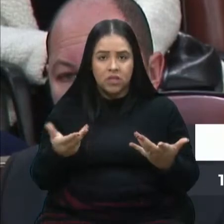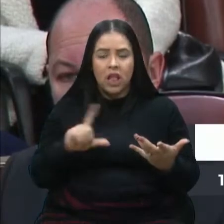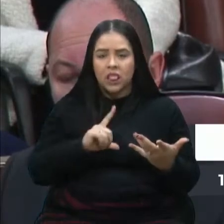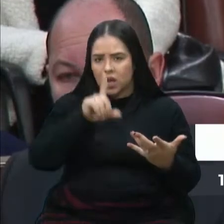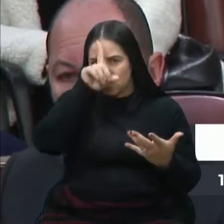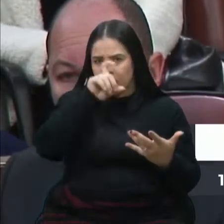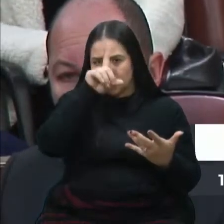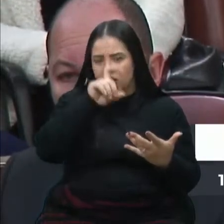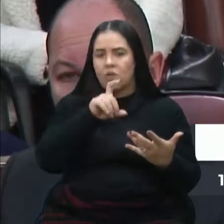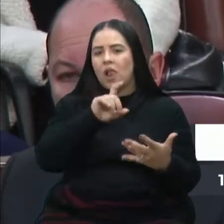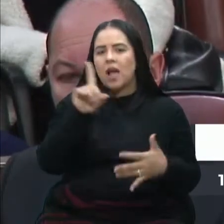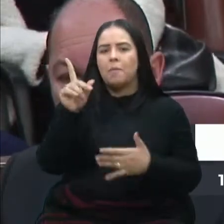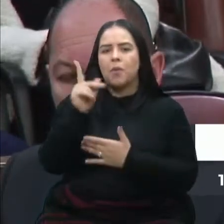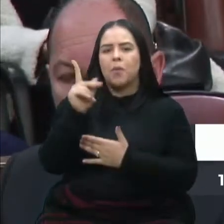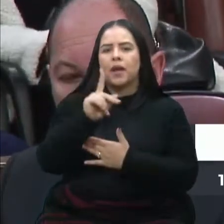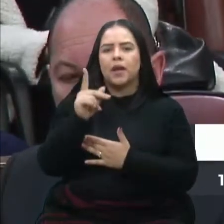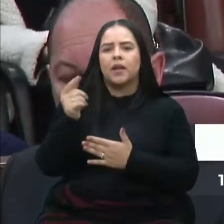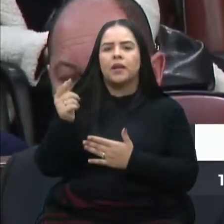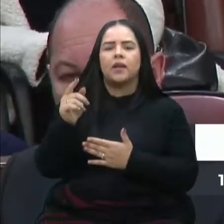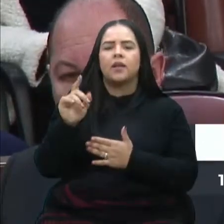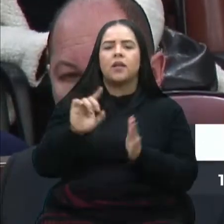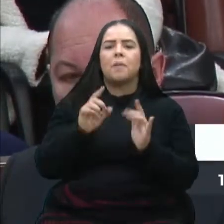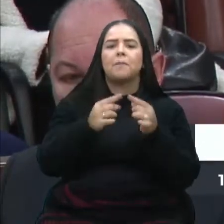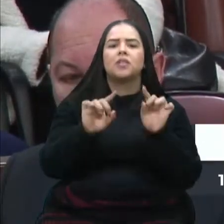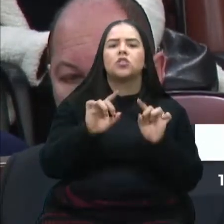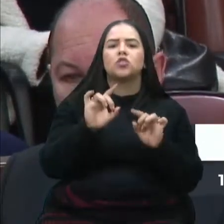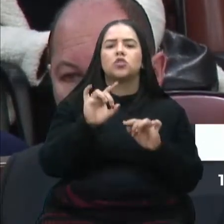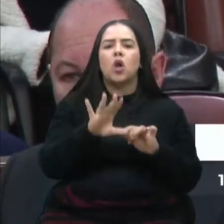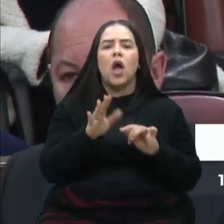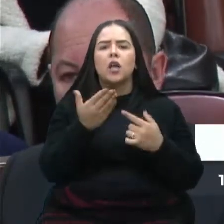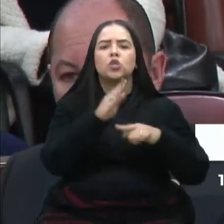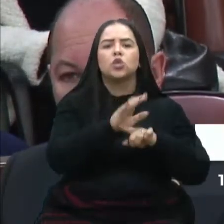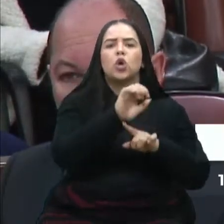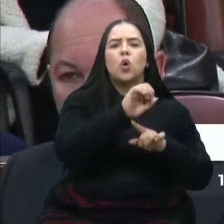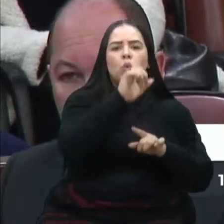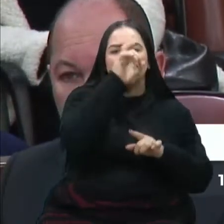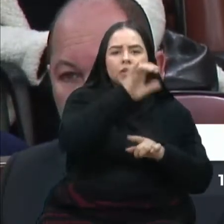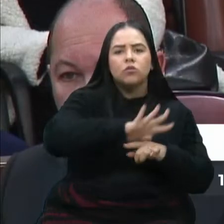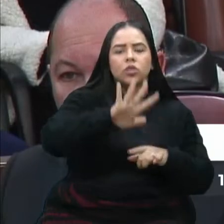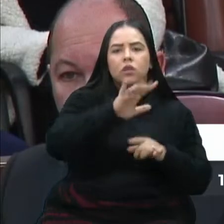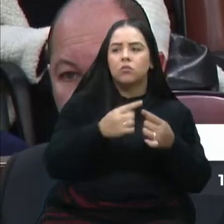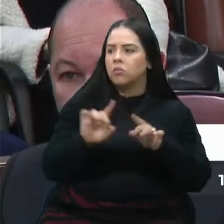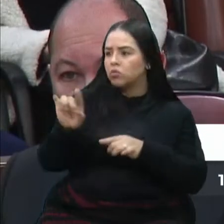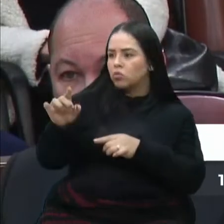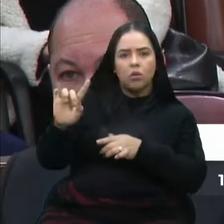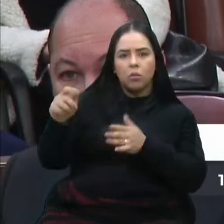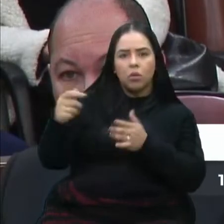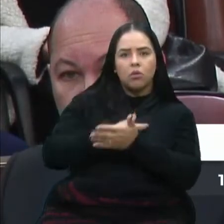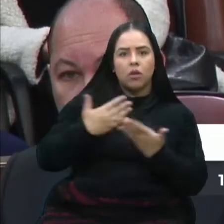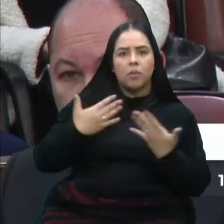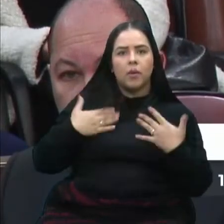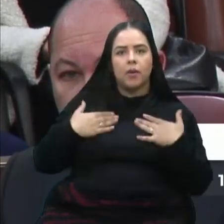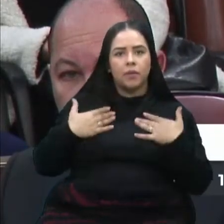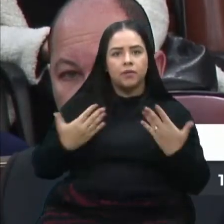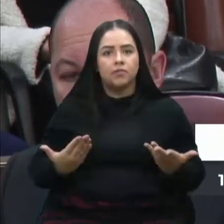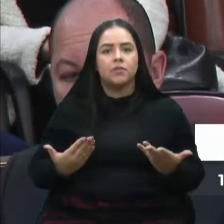me procurou a Lara do Pompéia mas isso ajuda o Hospital Geral mas que não me procuraram vou te ajudar agora